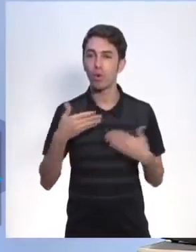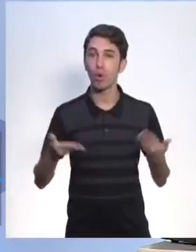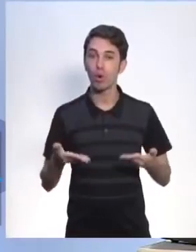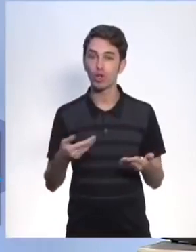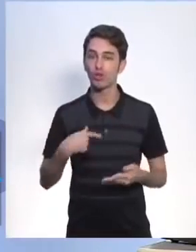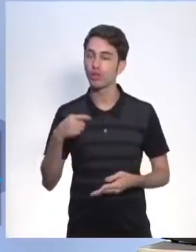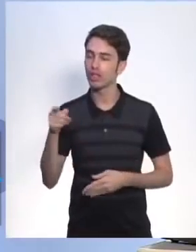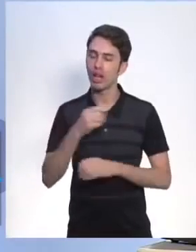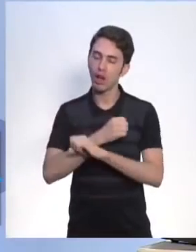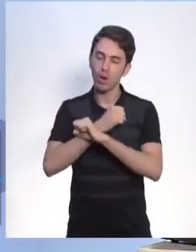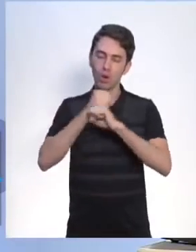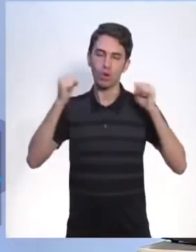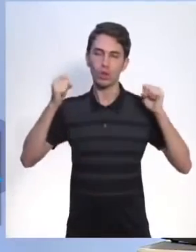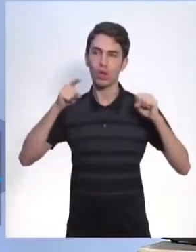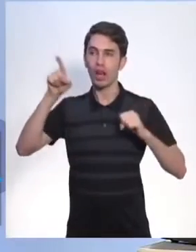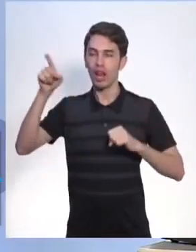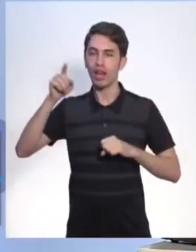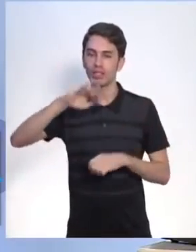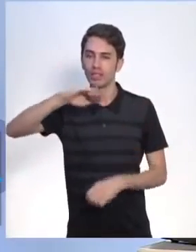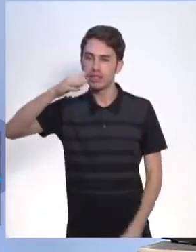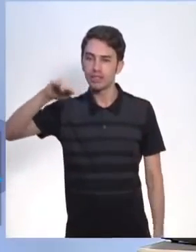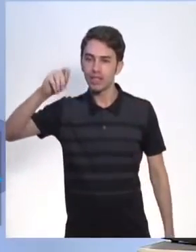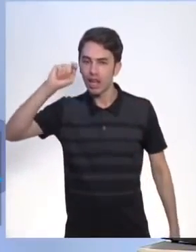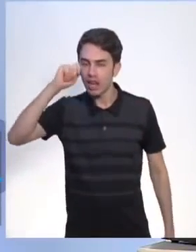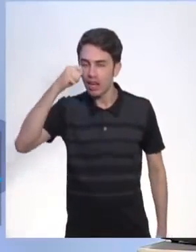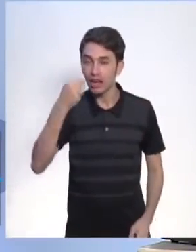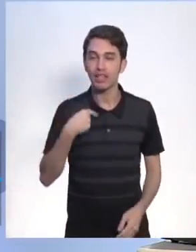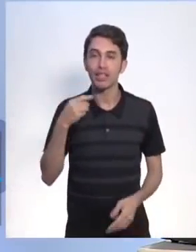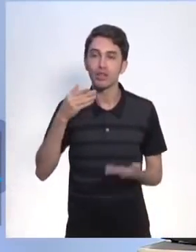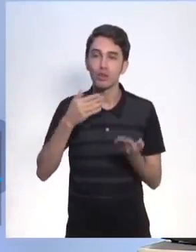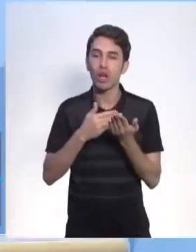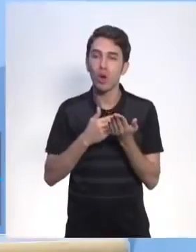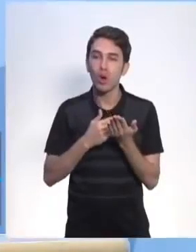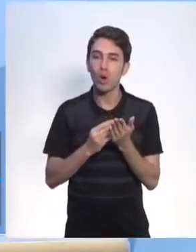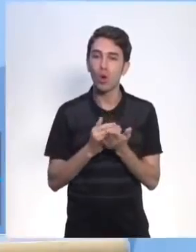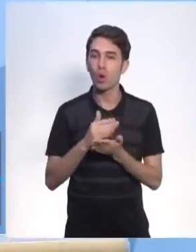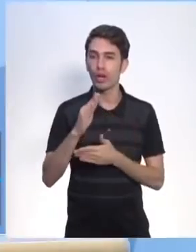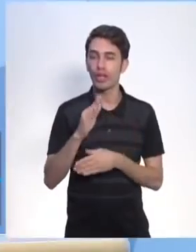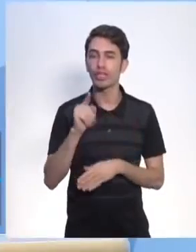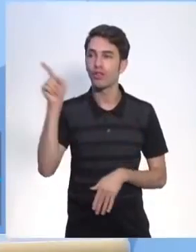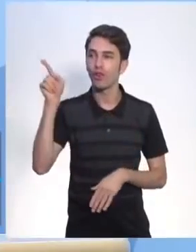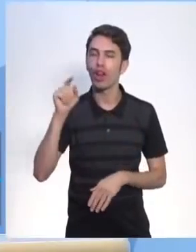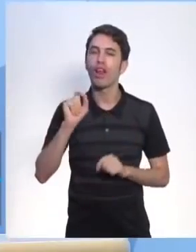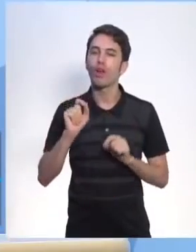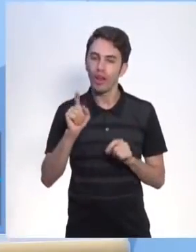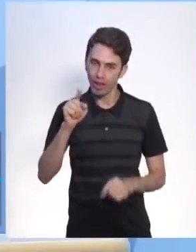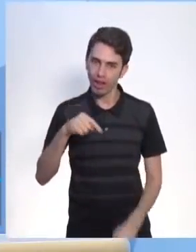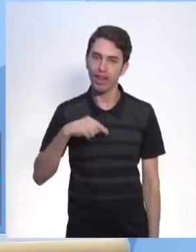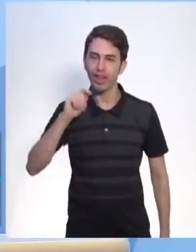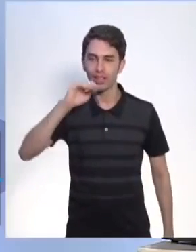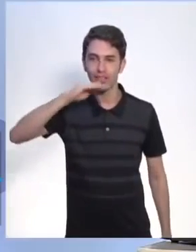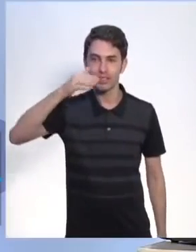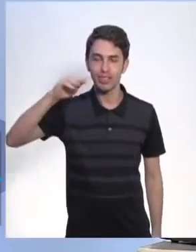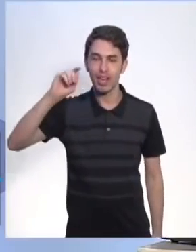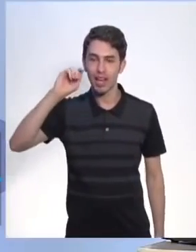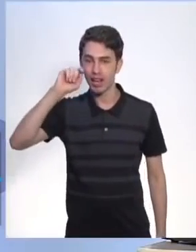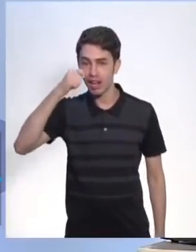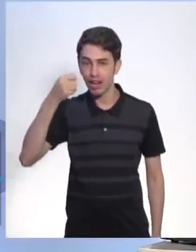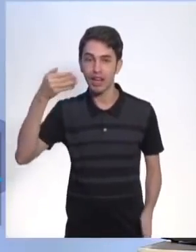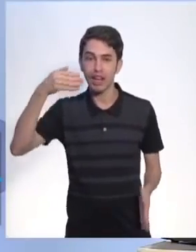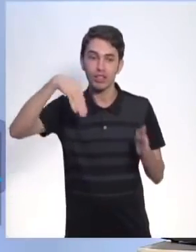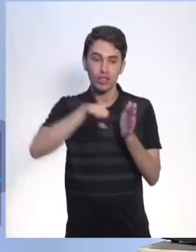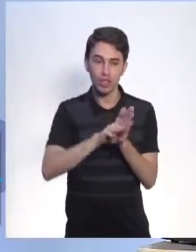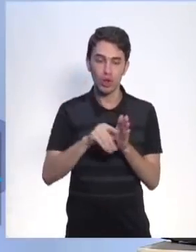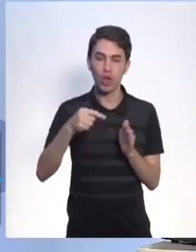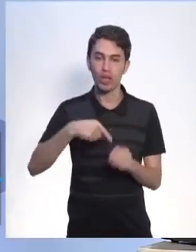Ana, hoje você acordou, saiu lá de Serra Negra, então a sua origem foi aonde? Foi de Serra Negra. Isso aí, então você partiu de lá para chegar